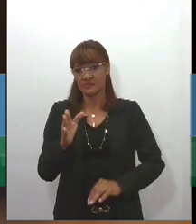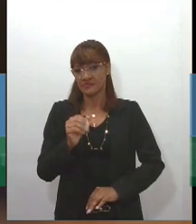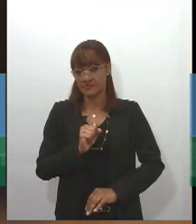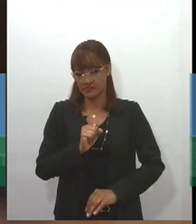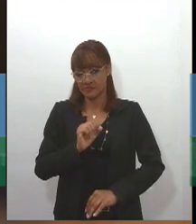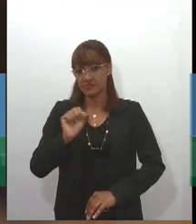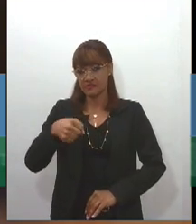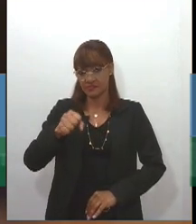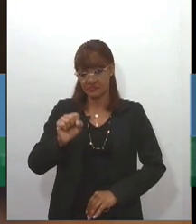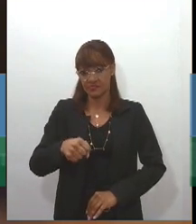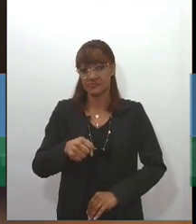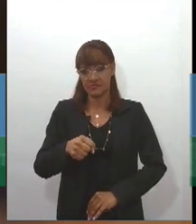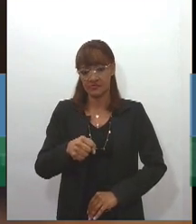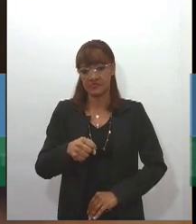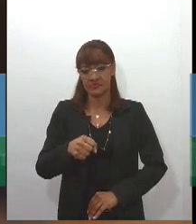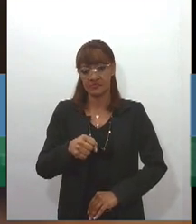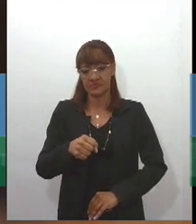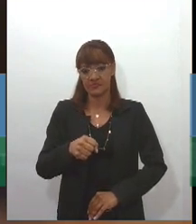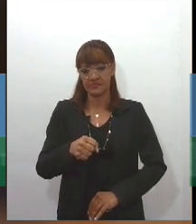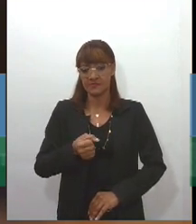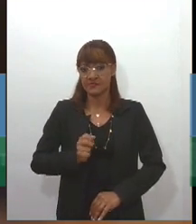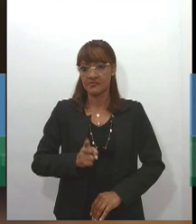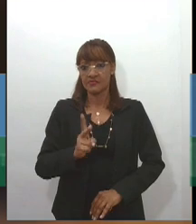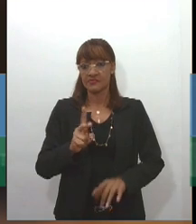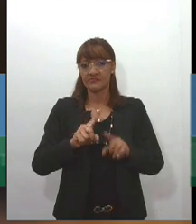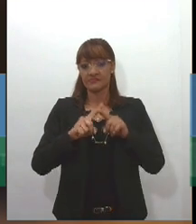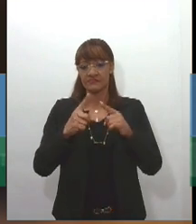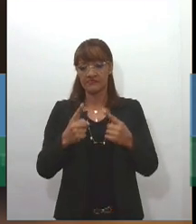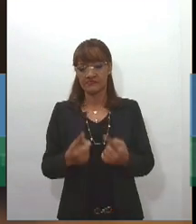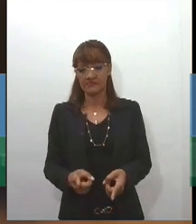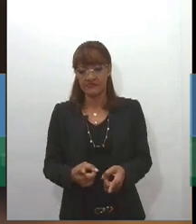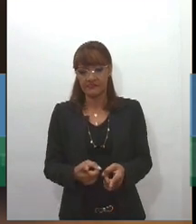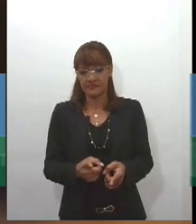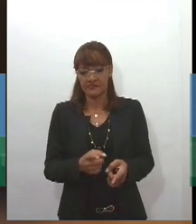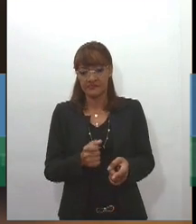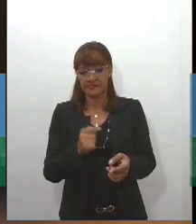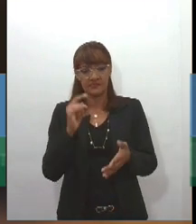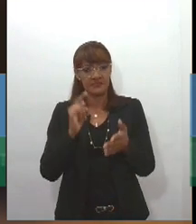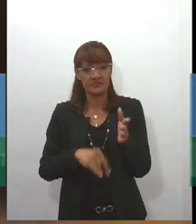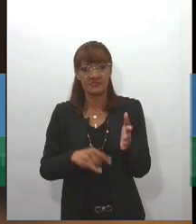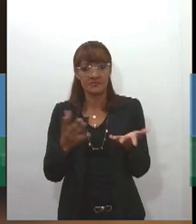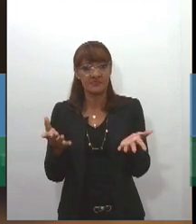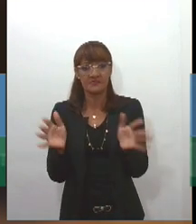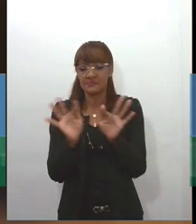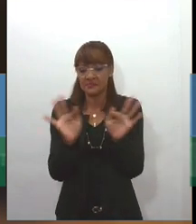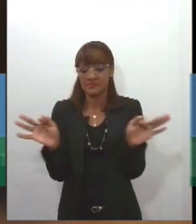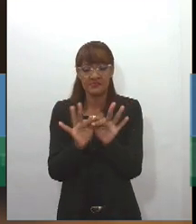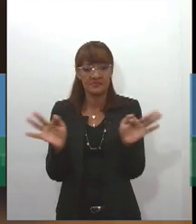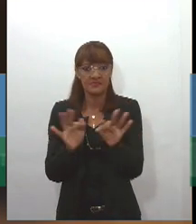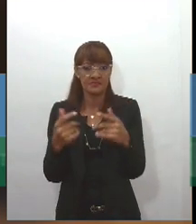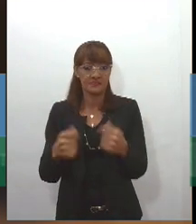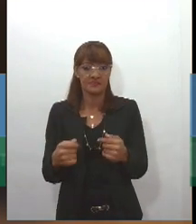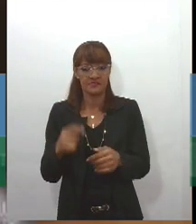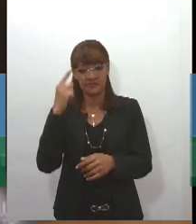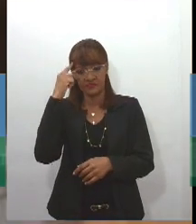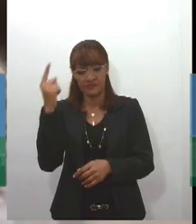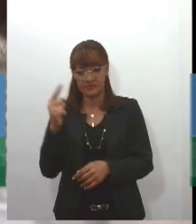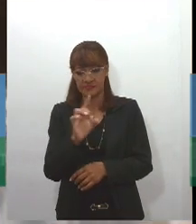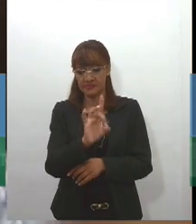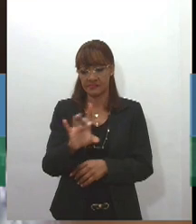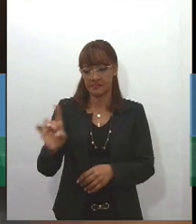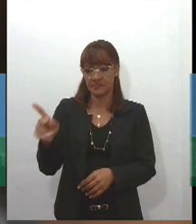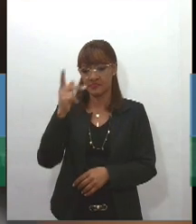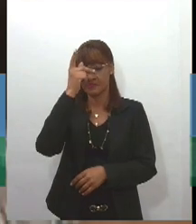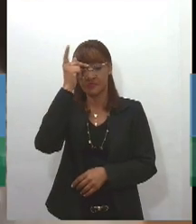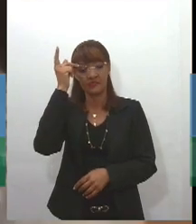tem que ser progressivo agora o imposto sobre consumo tem que ser o mais simples possível imagine cada pessoa comprando qualquer um